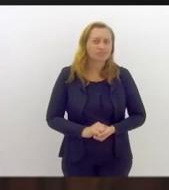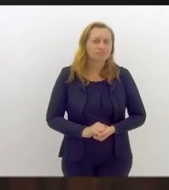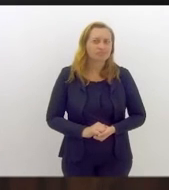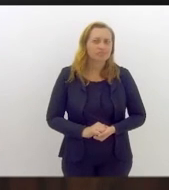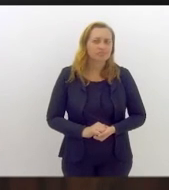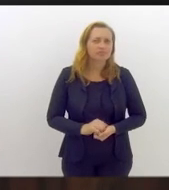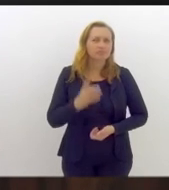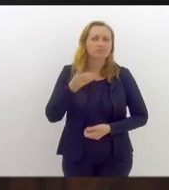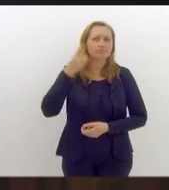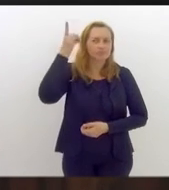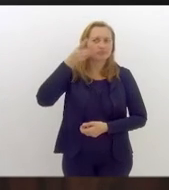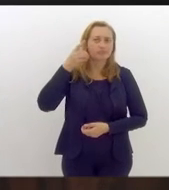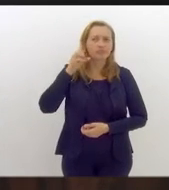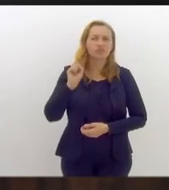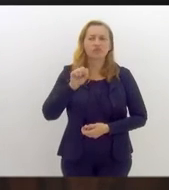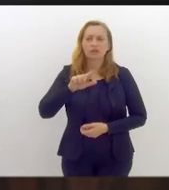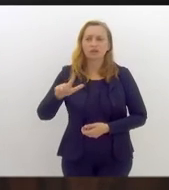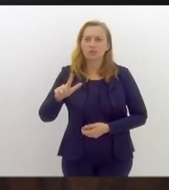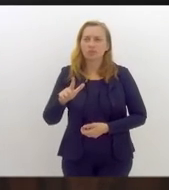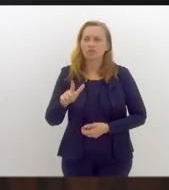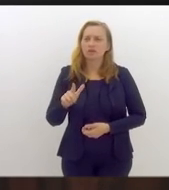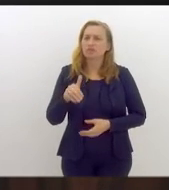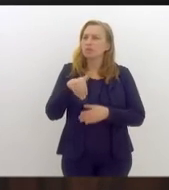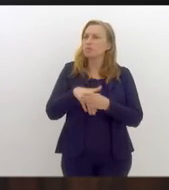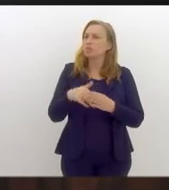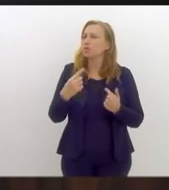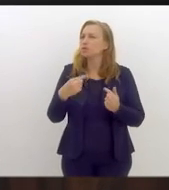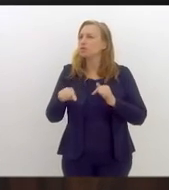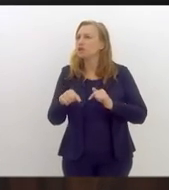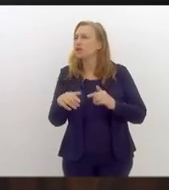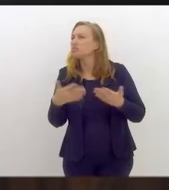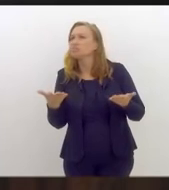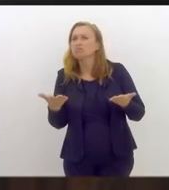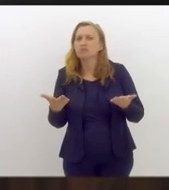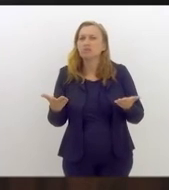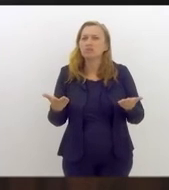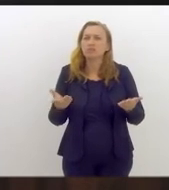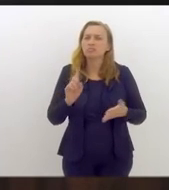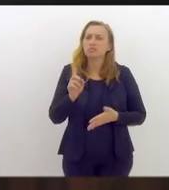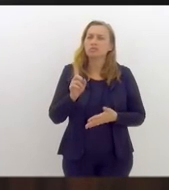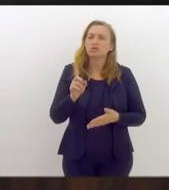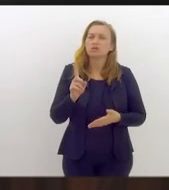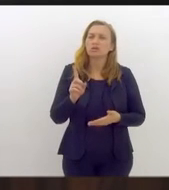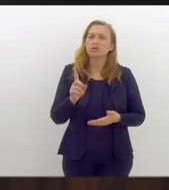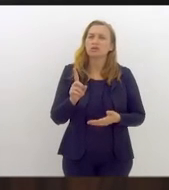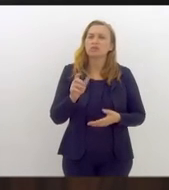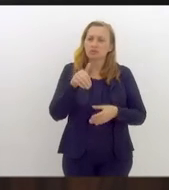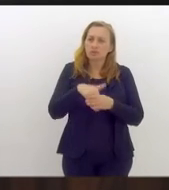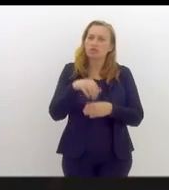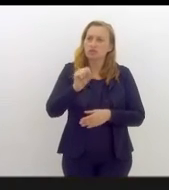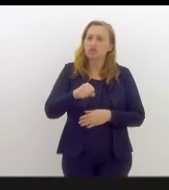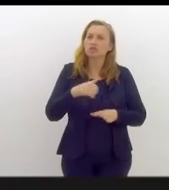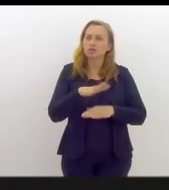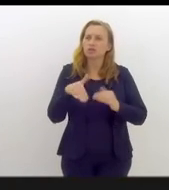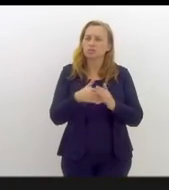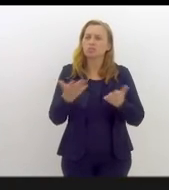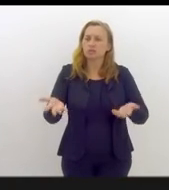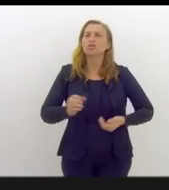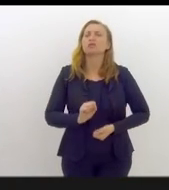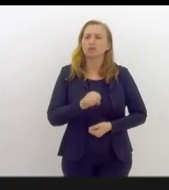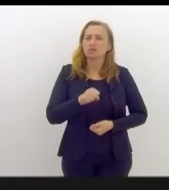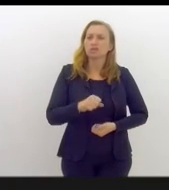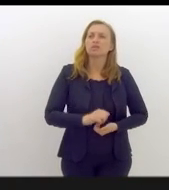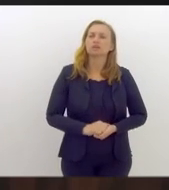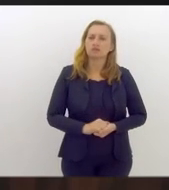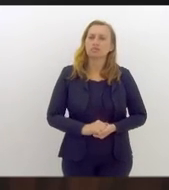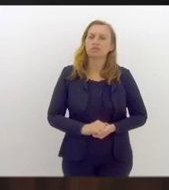também. O deputado Samuel Malafaia quer se abster ou contrário algum? Não, eu voto favorável, tá? Voto